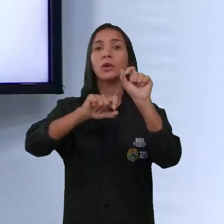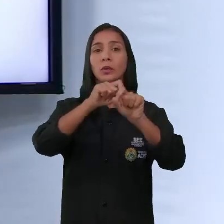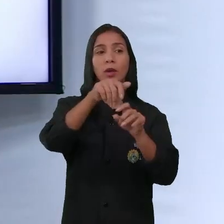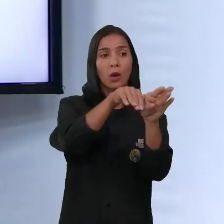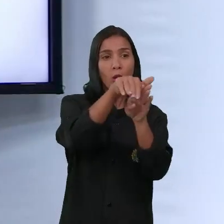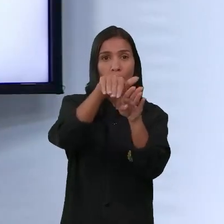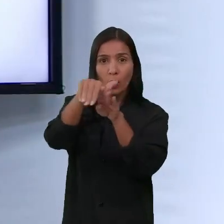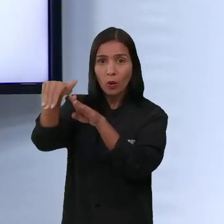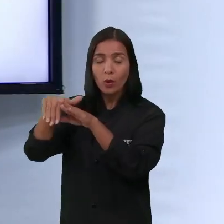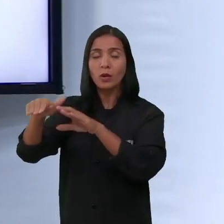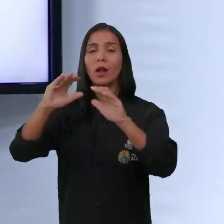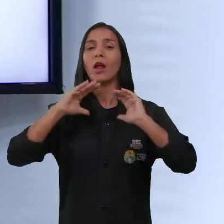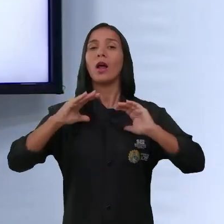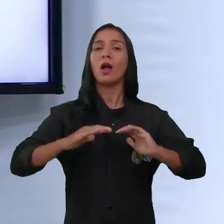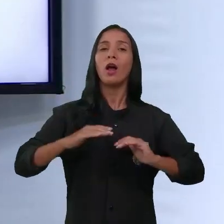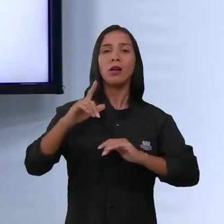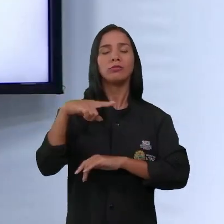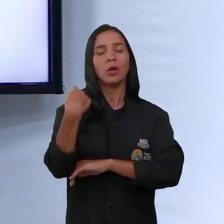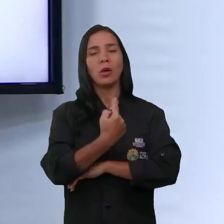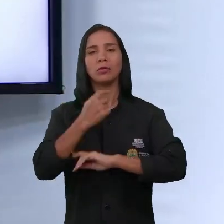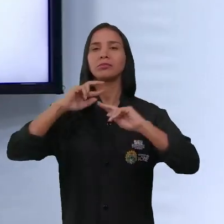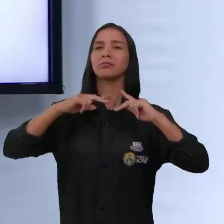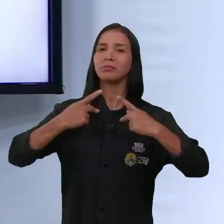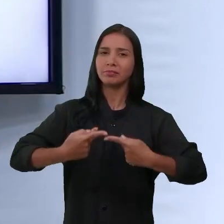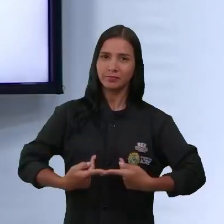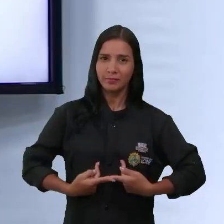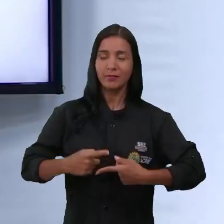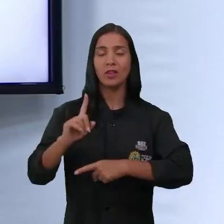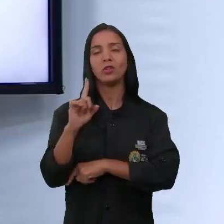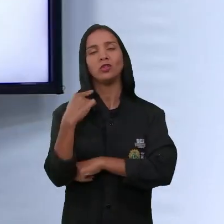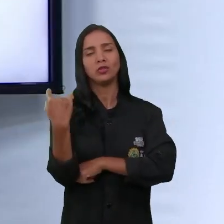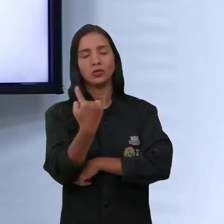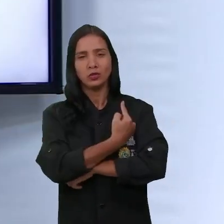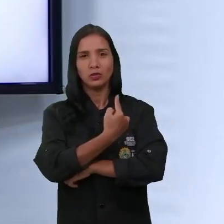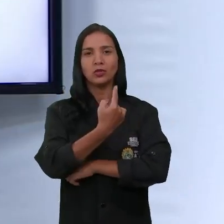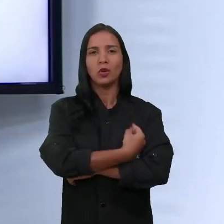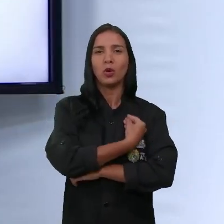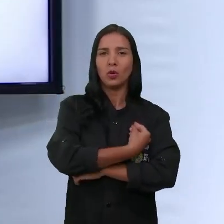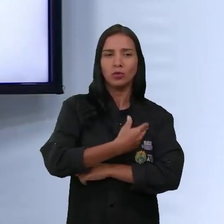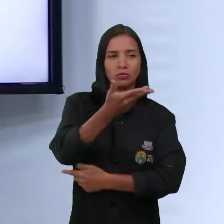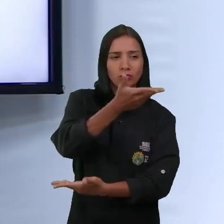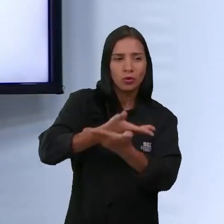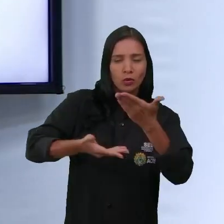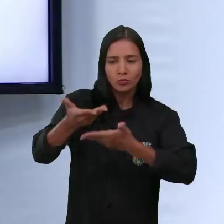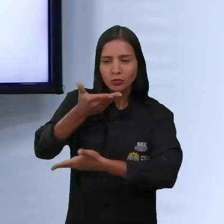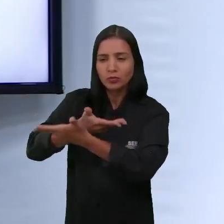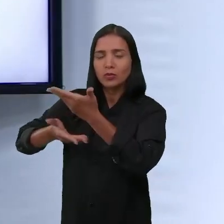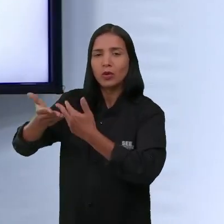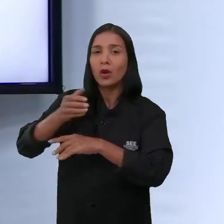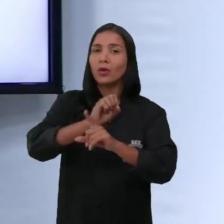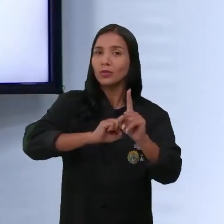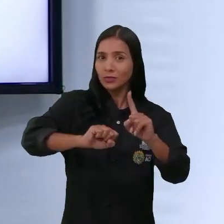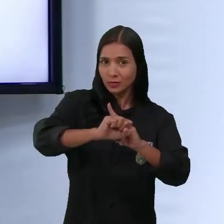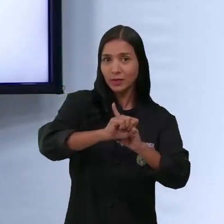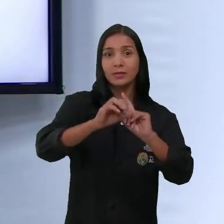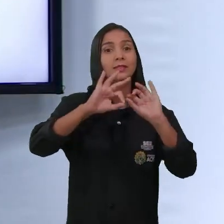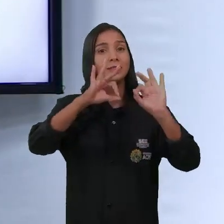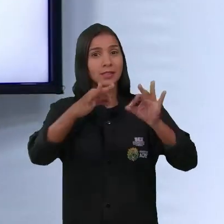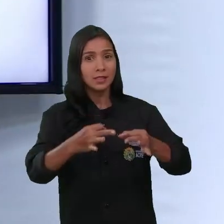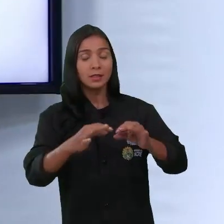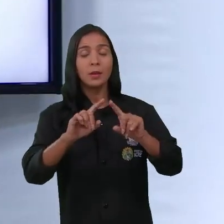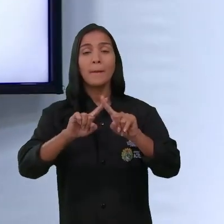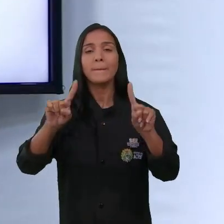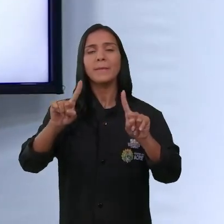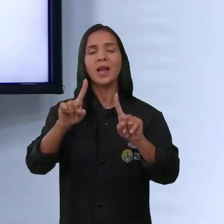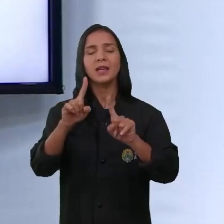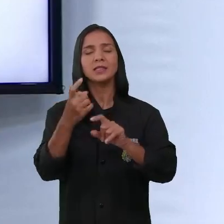orientar a conduta humana. Nós vivemos em sociedade. O viver em sociedade não